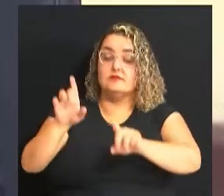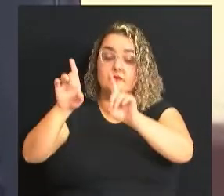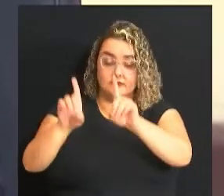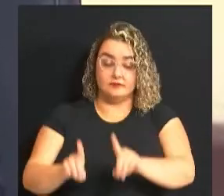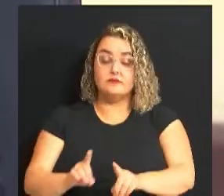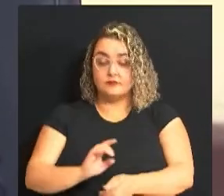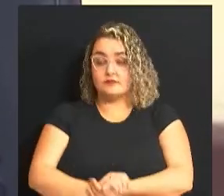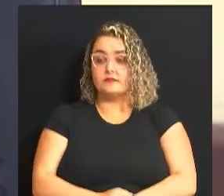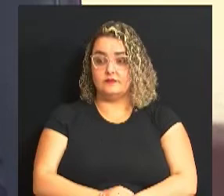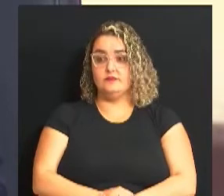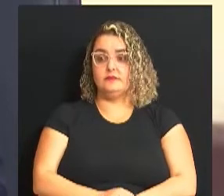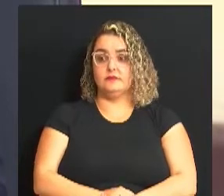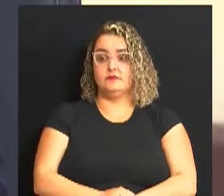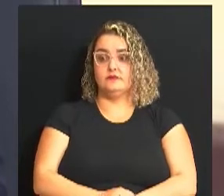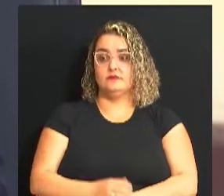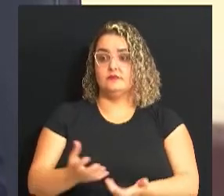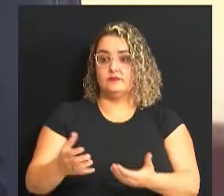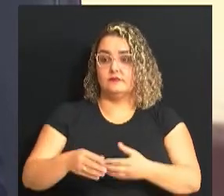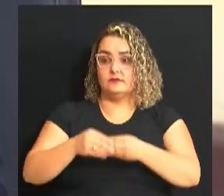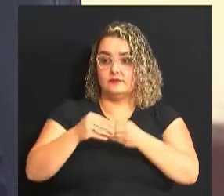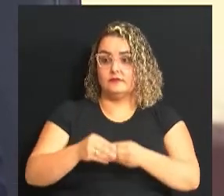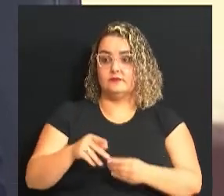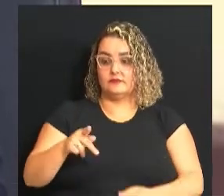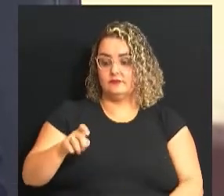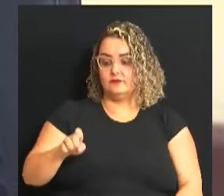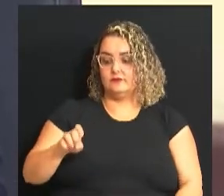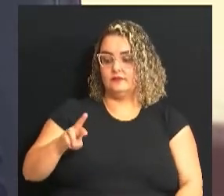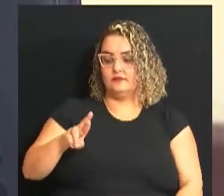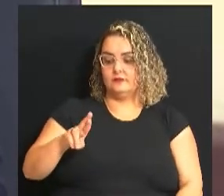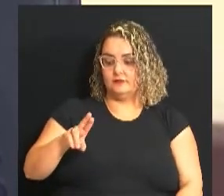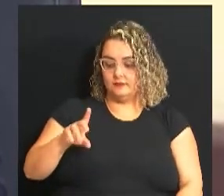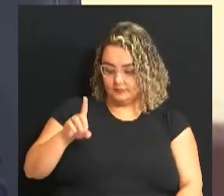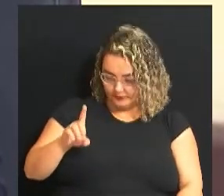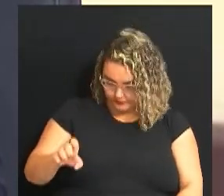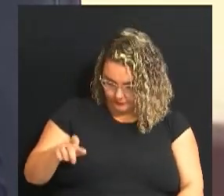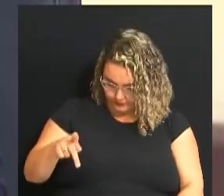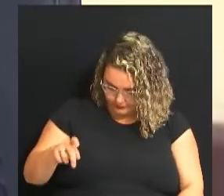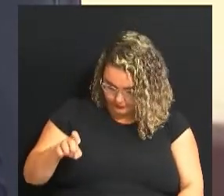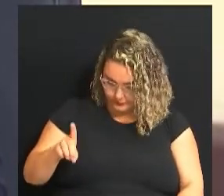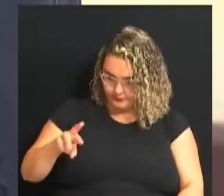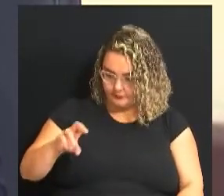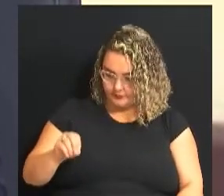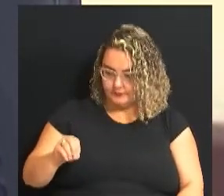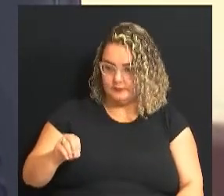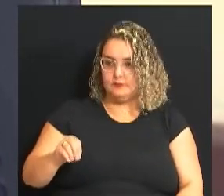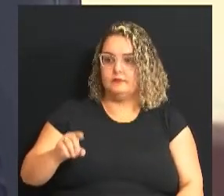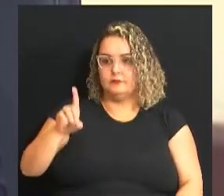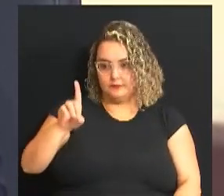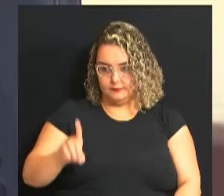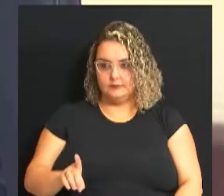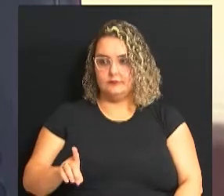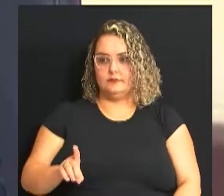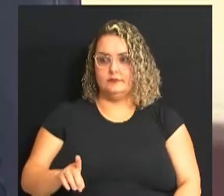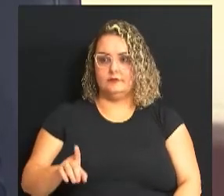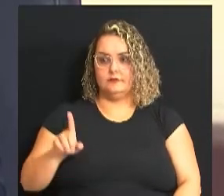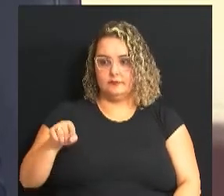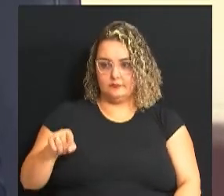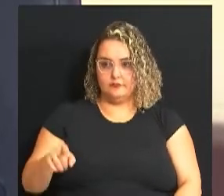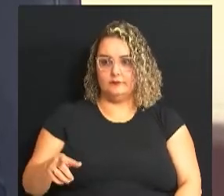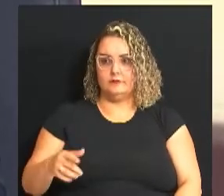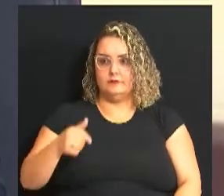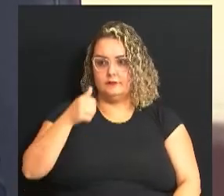deficiência. Quero cumprimentar também ao Pedro Costa, que é diretor. O Pedro, ele é